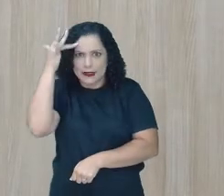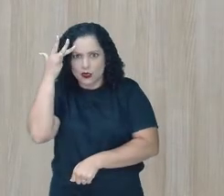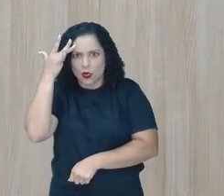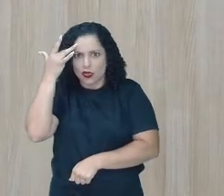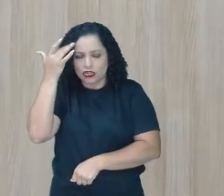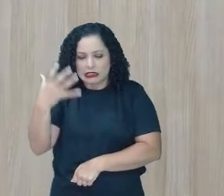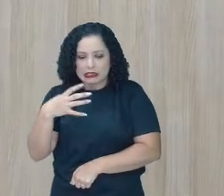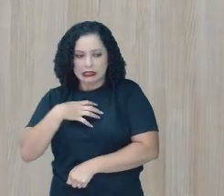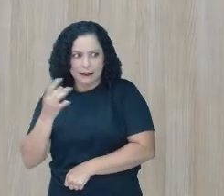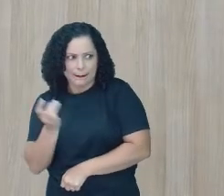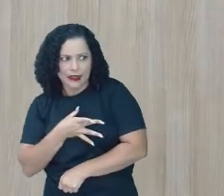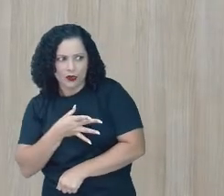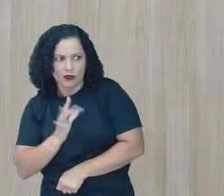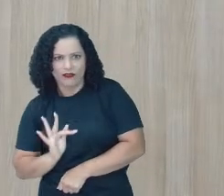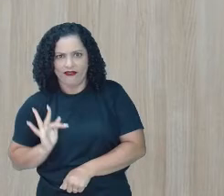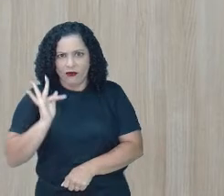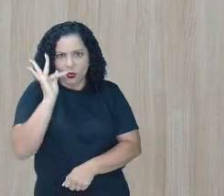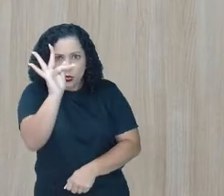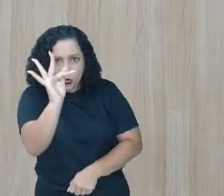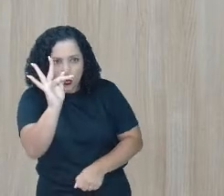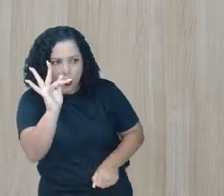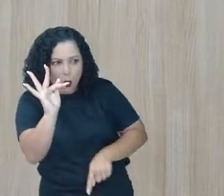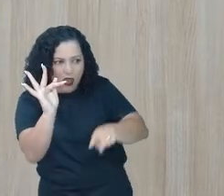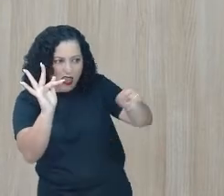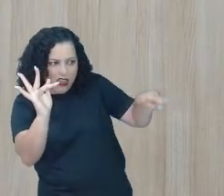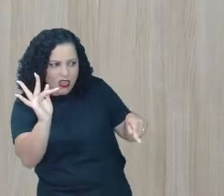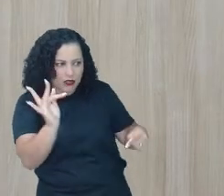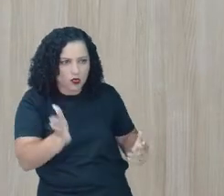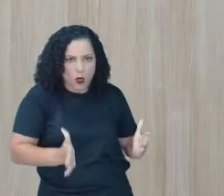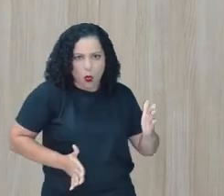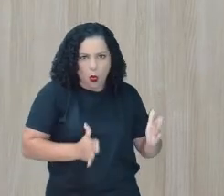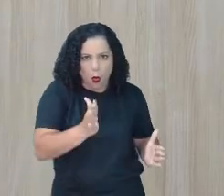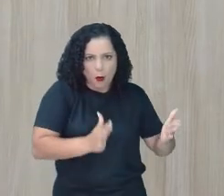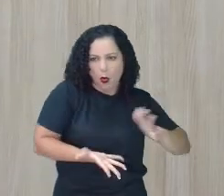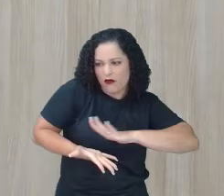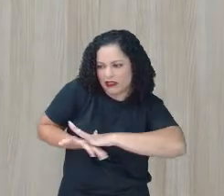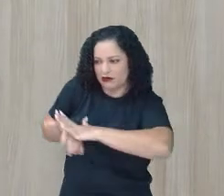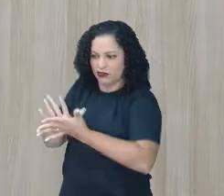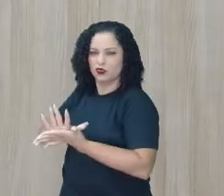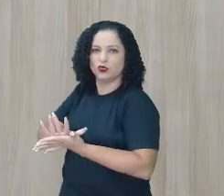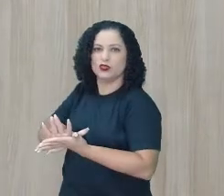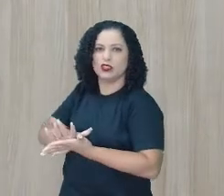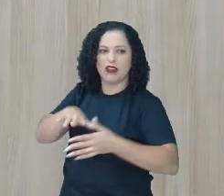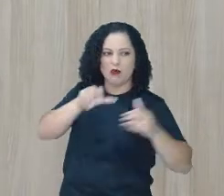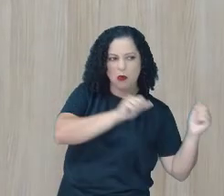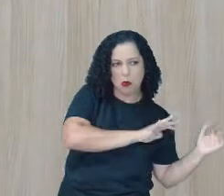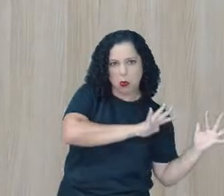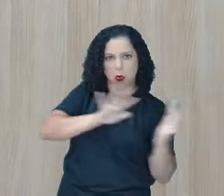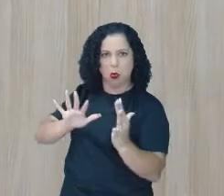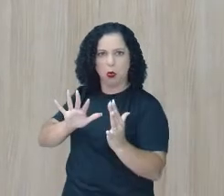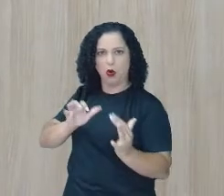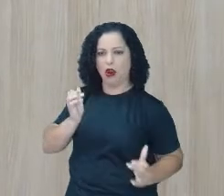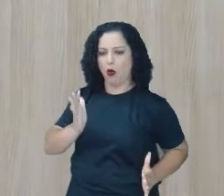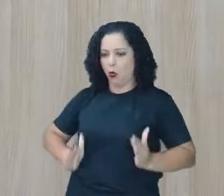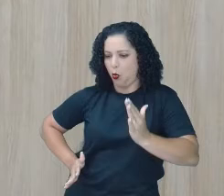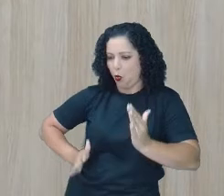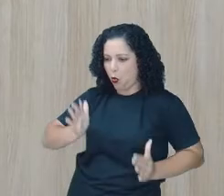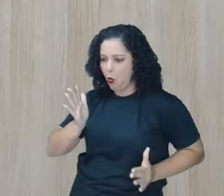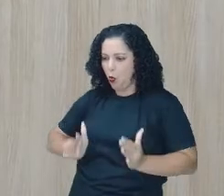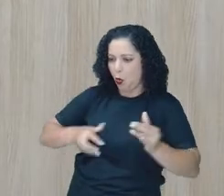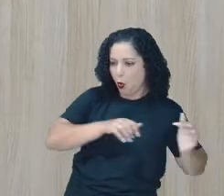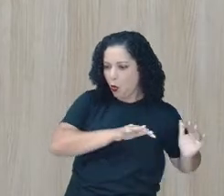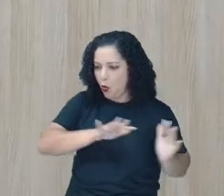em algum momento o robô vai me superar como humano? Será que eles vão se unir, se rebelar contra